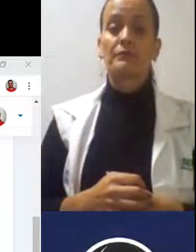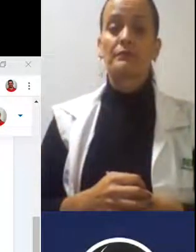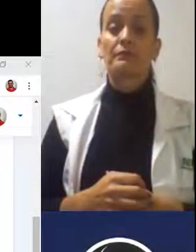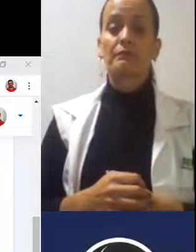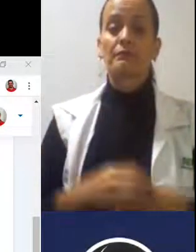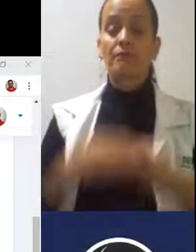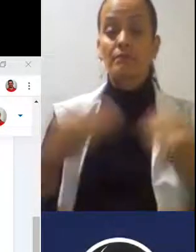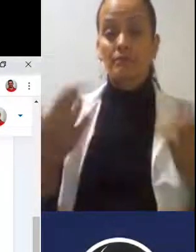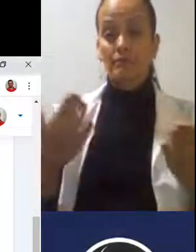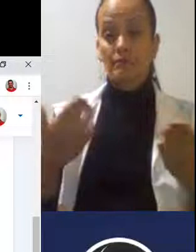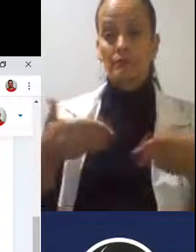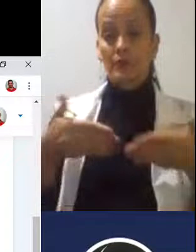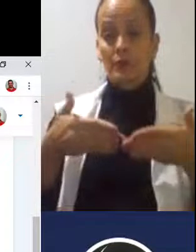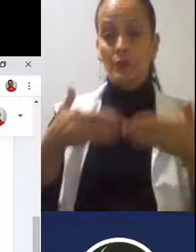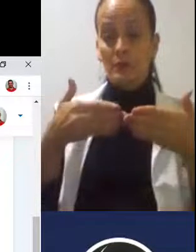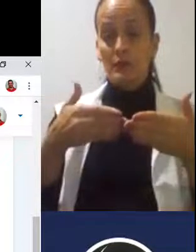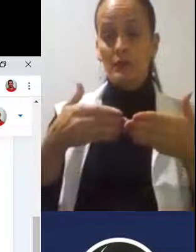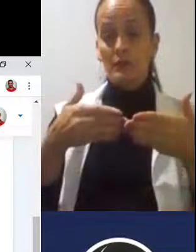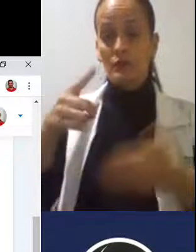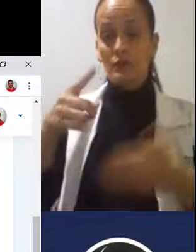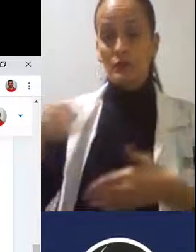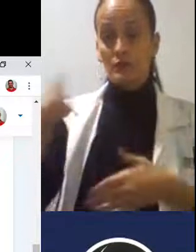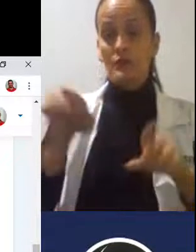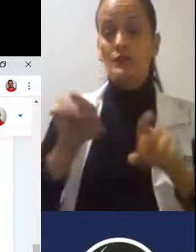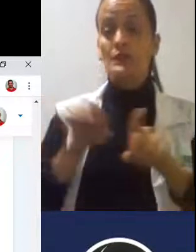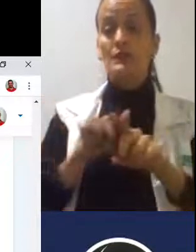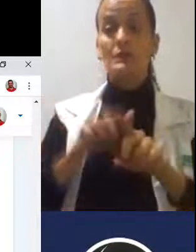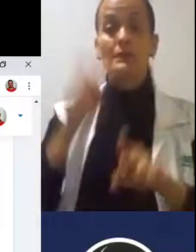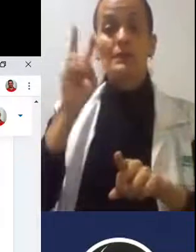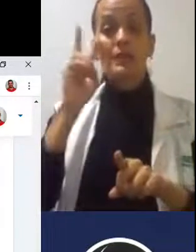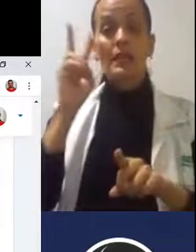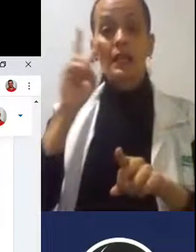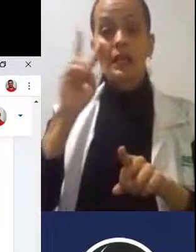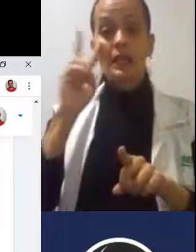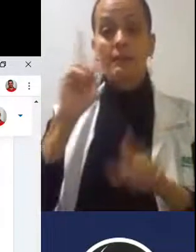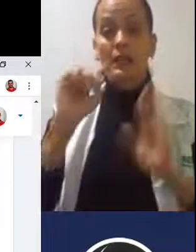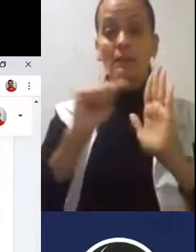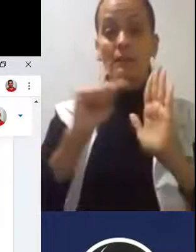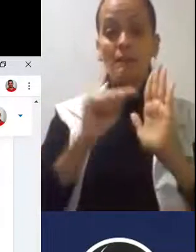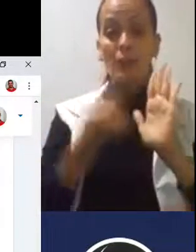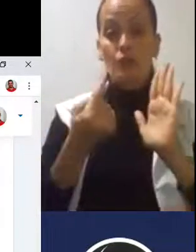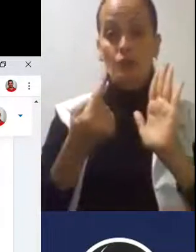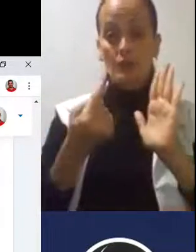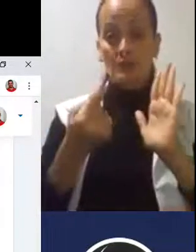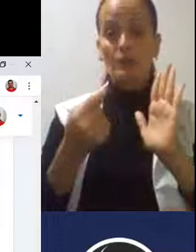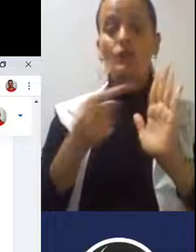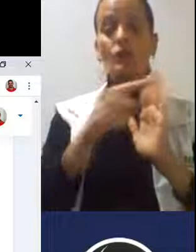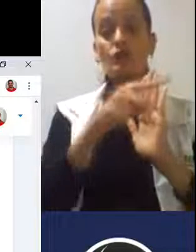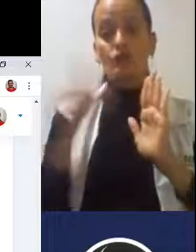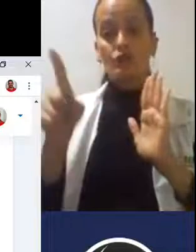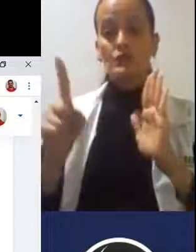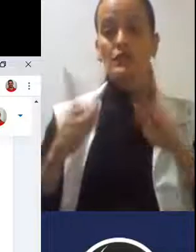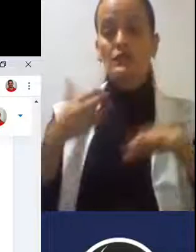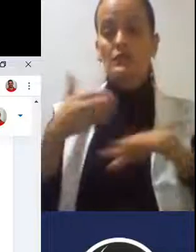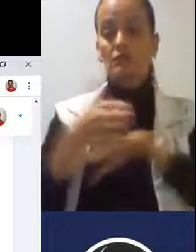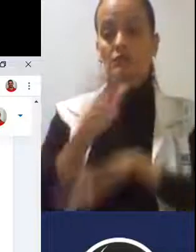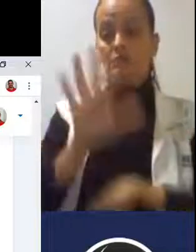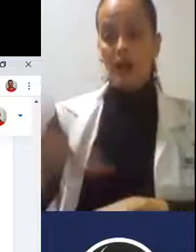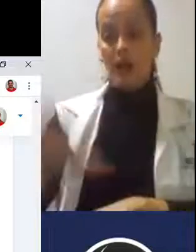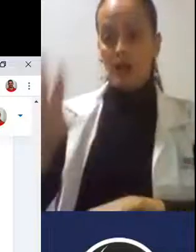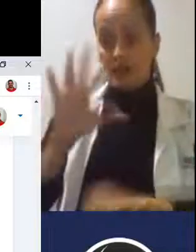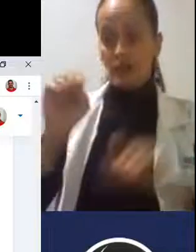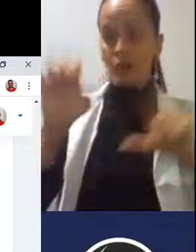Inicialmente, eu peço vocês já para registrarem a frequência de vocês aqui, né, na lista de presença das webs, porque essa lista de